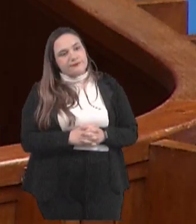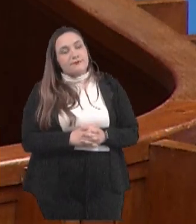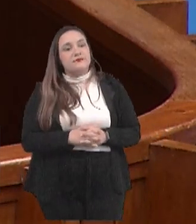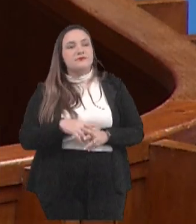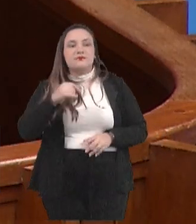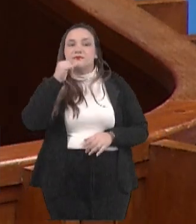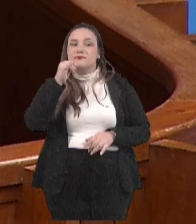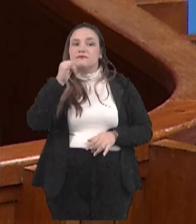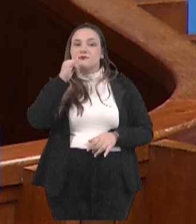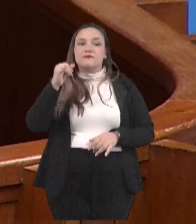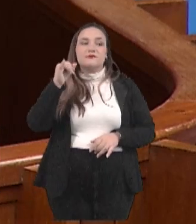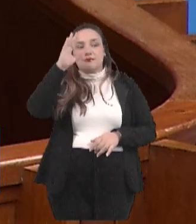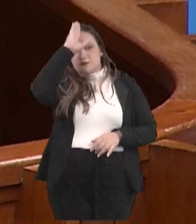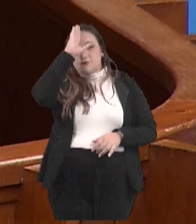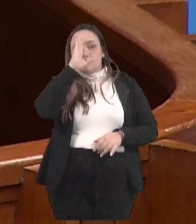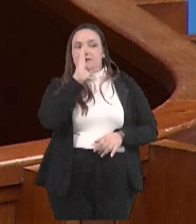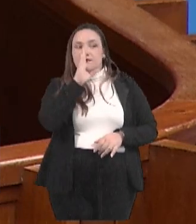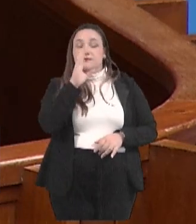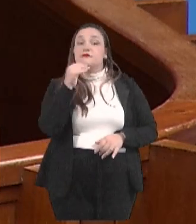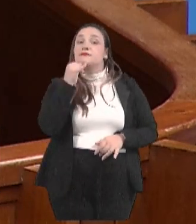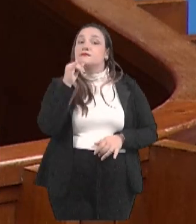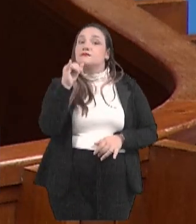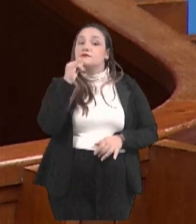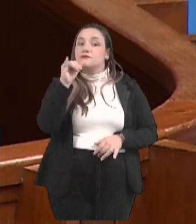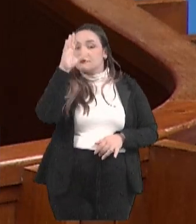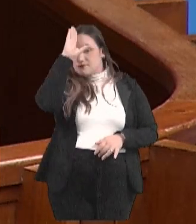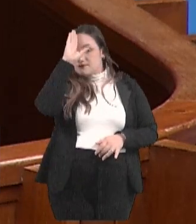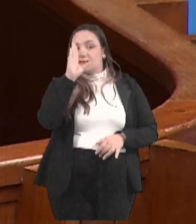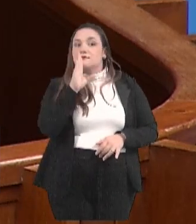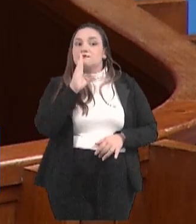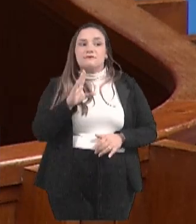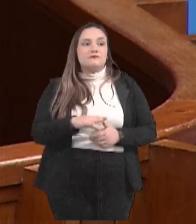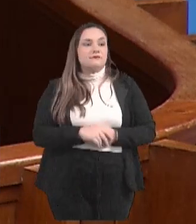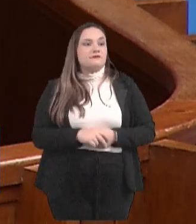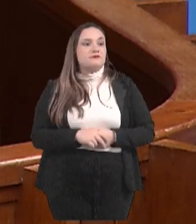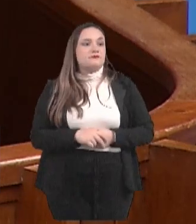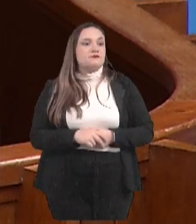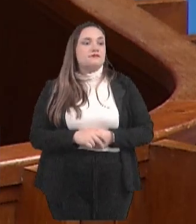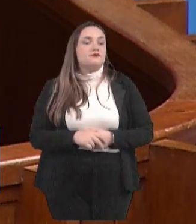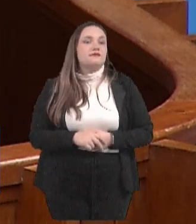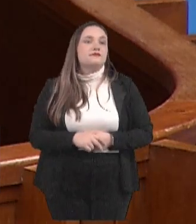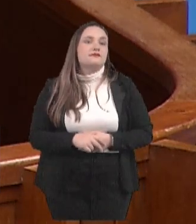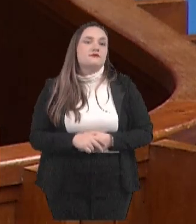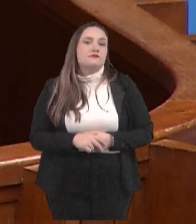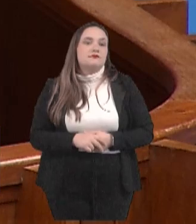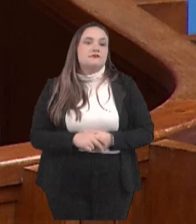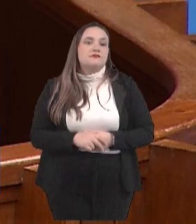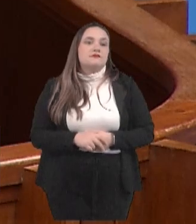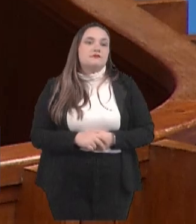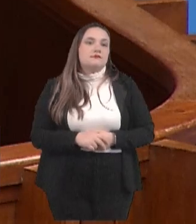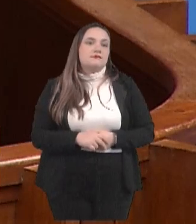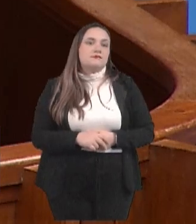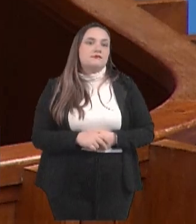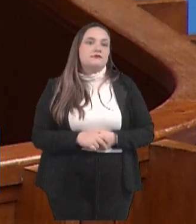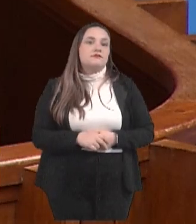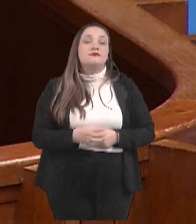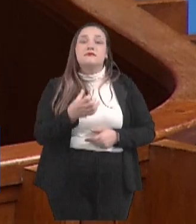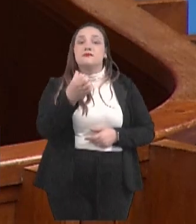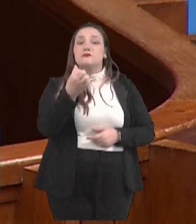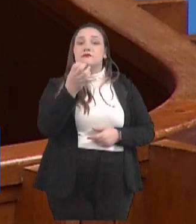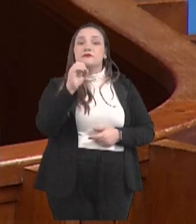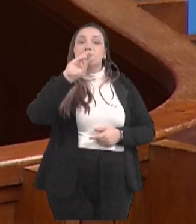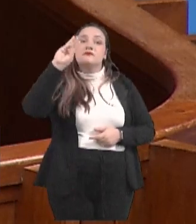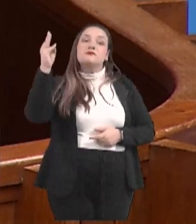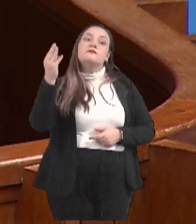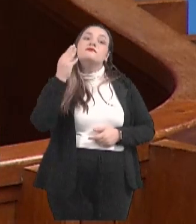graça, observe bem, luz de graça para 60 milhões de